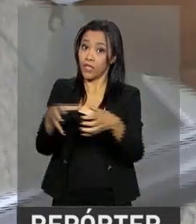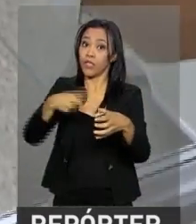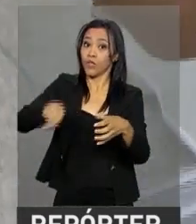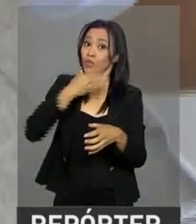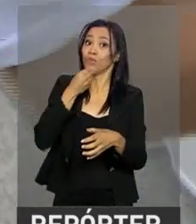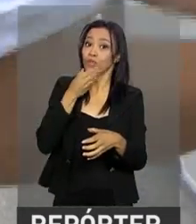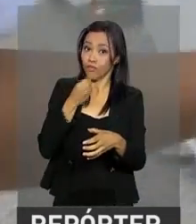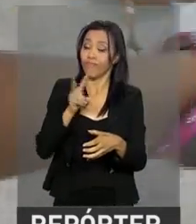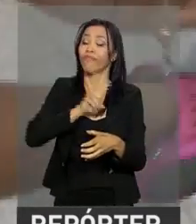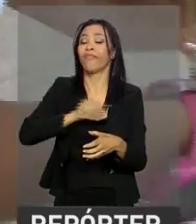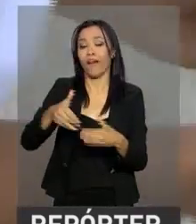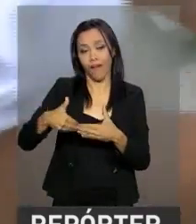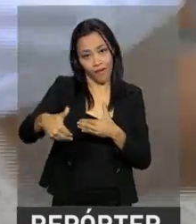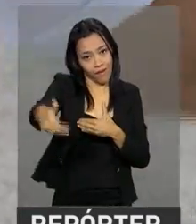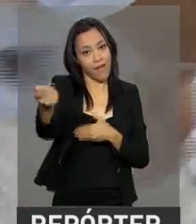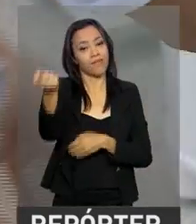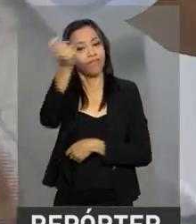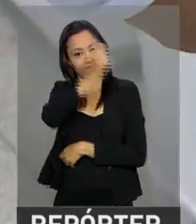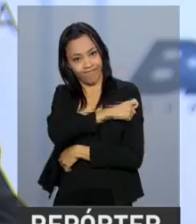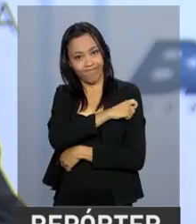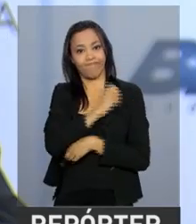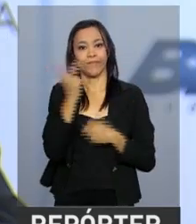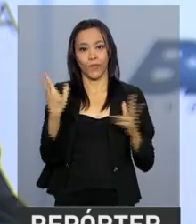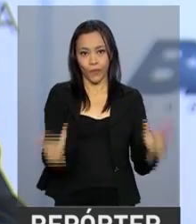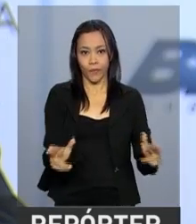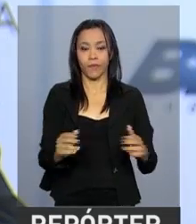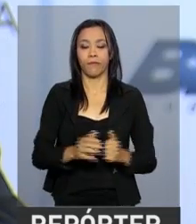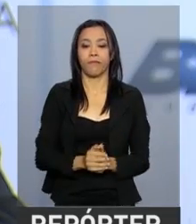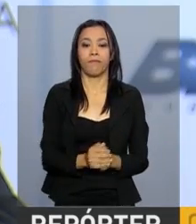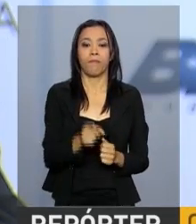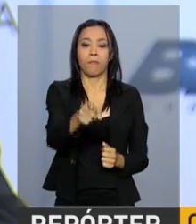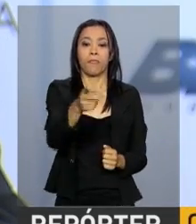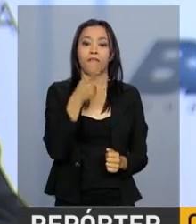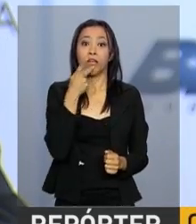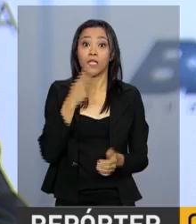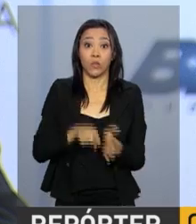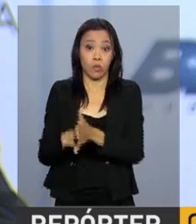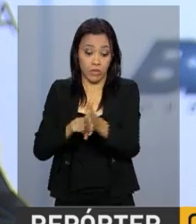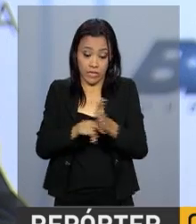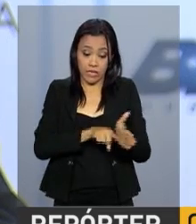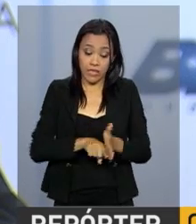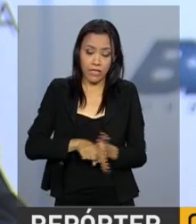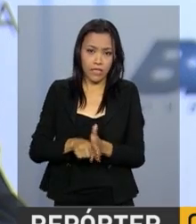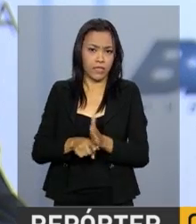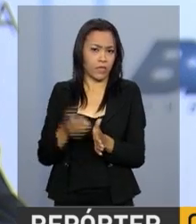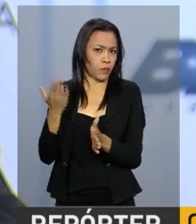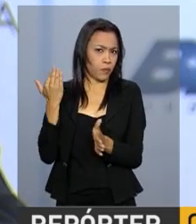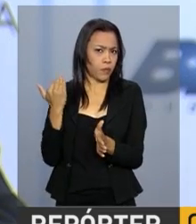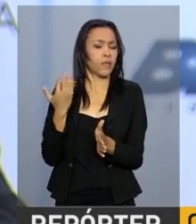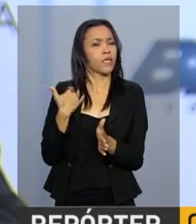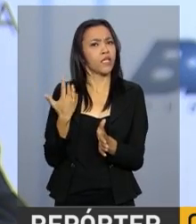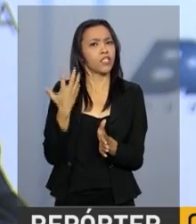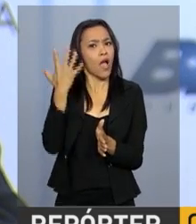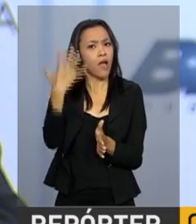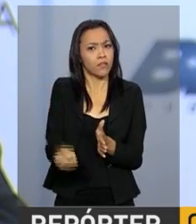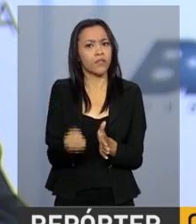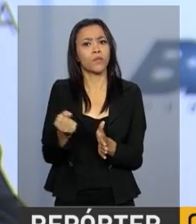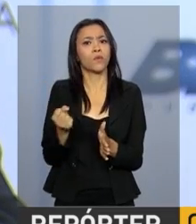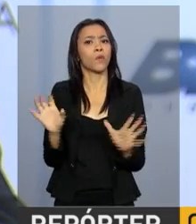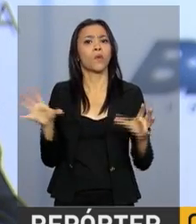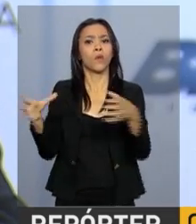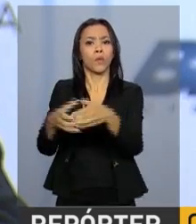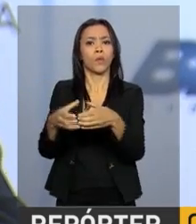13 anos também vão receber as doses. Os estudos, né, e os países que introduziram a vacina já há algum tempo para os